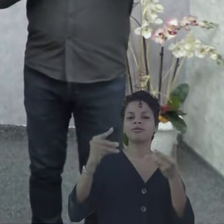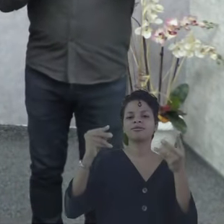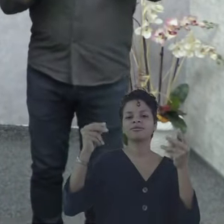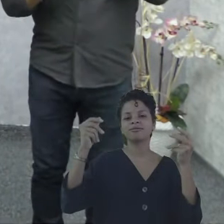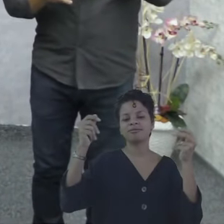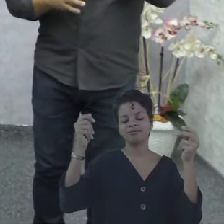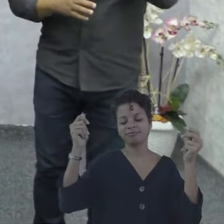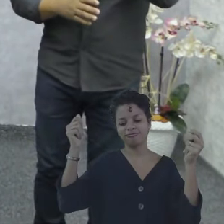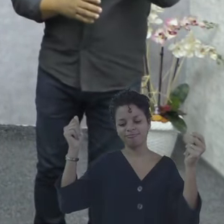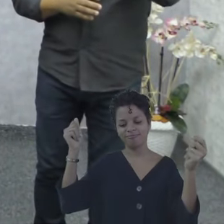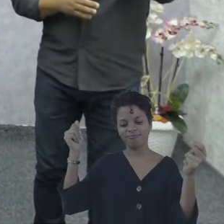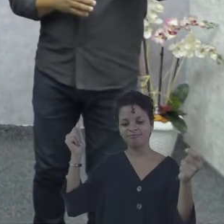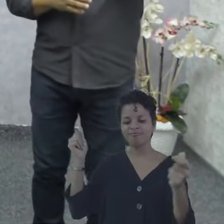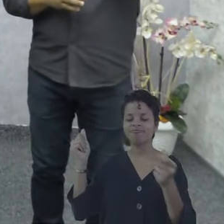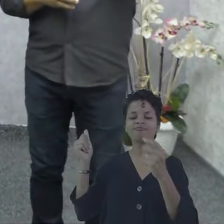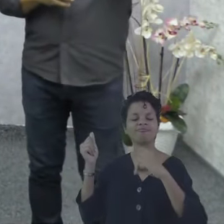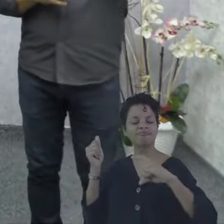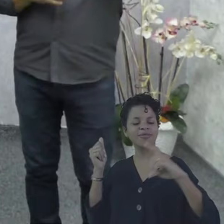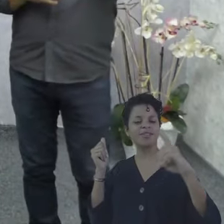junto ao